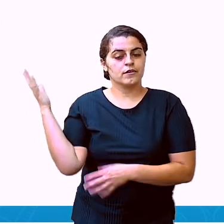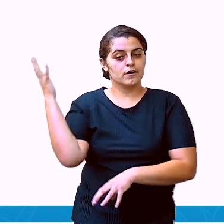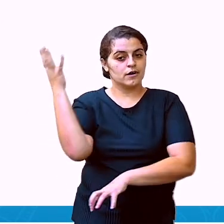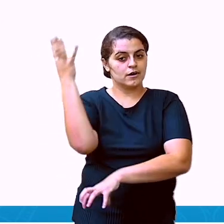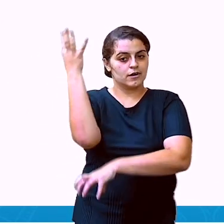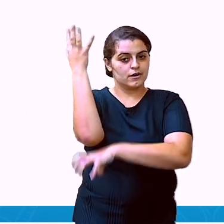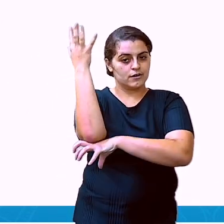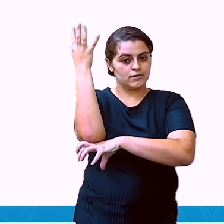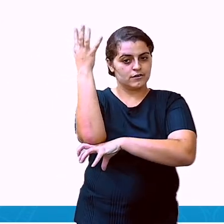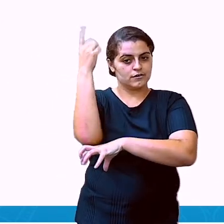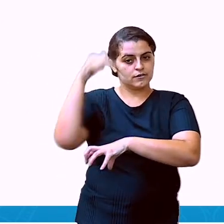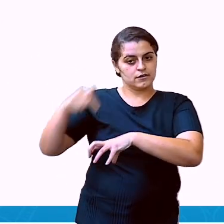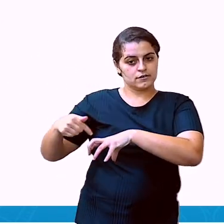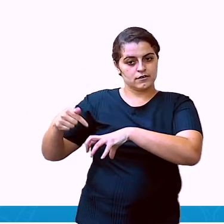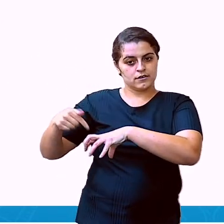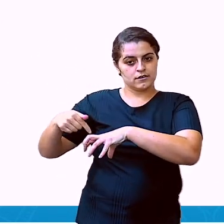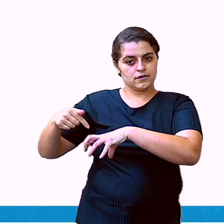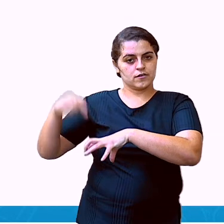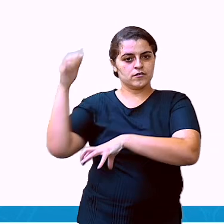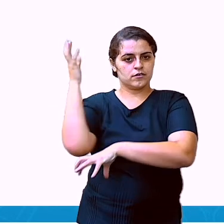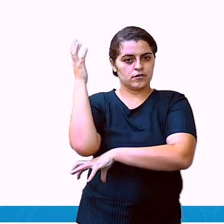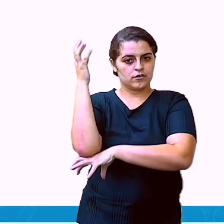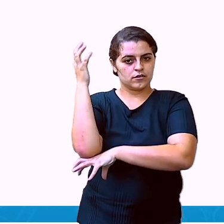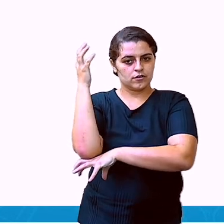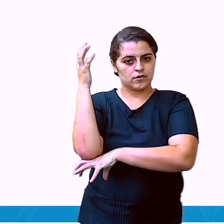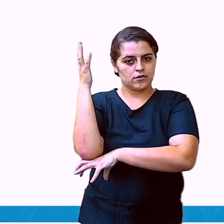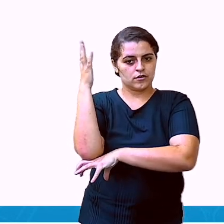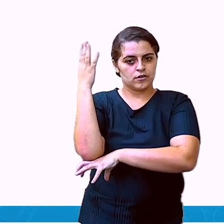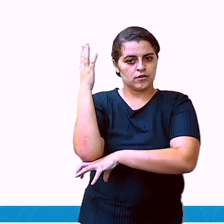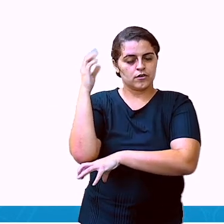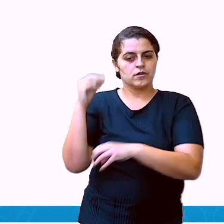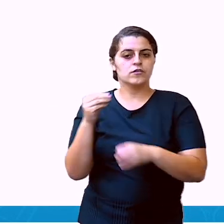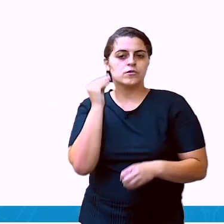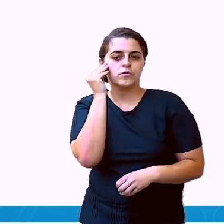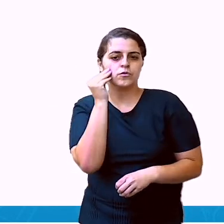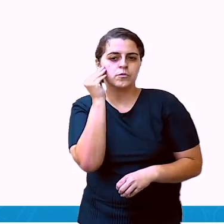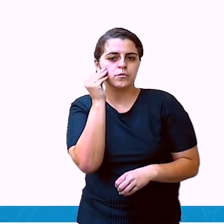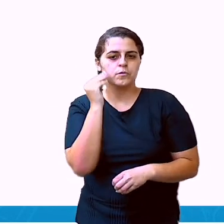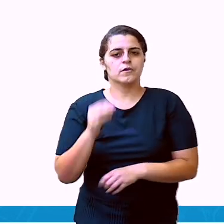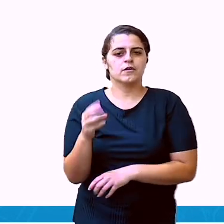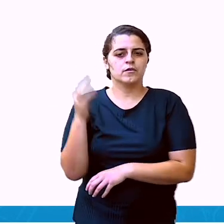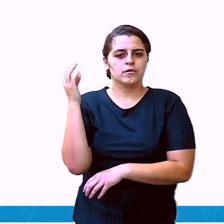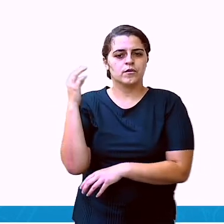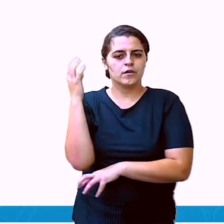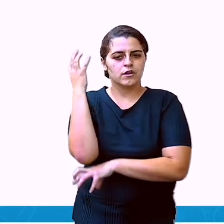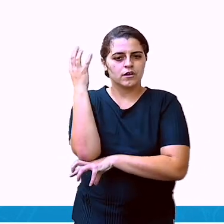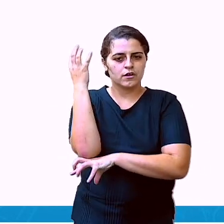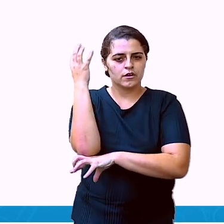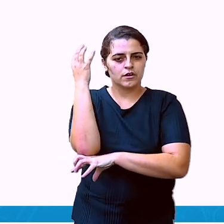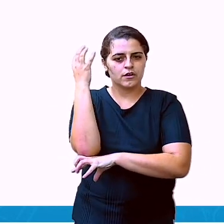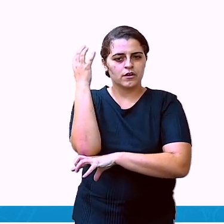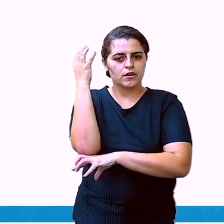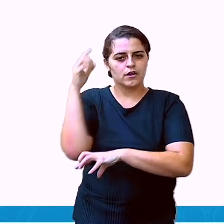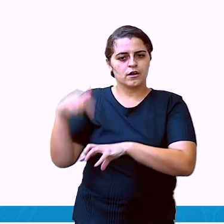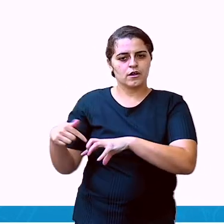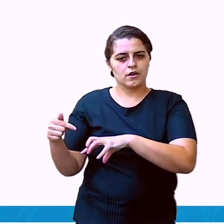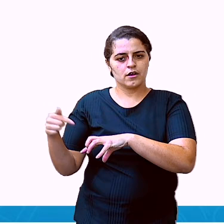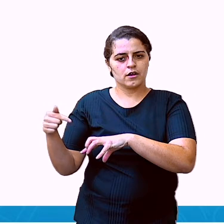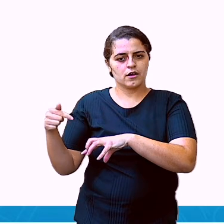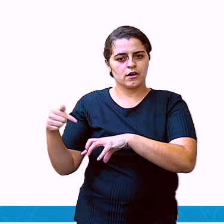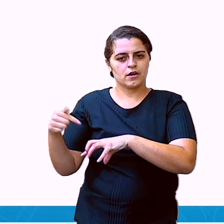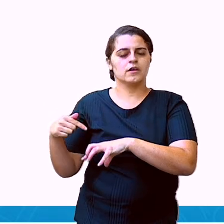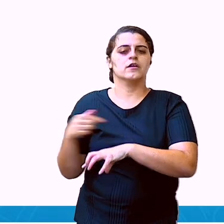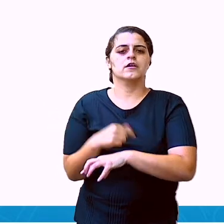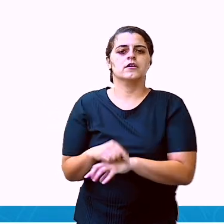São as raízes. A raiz do nosso experimento, do nosso componente vivo.